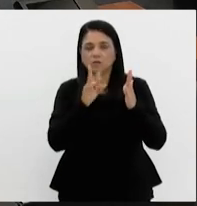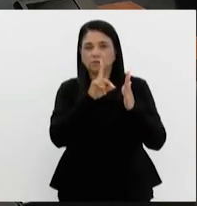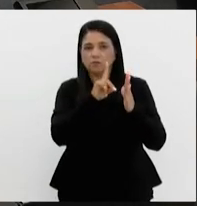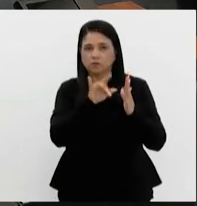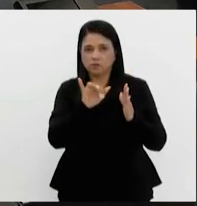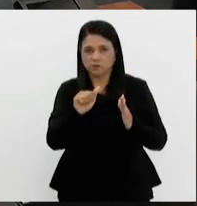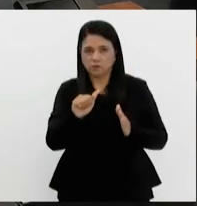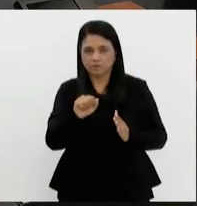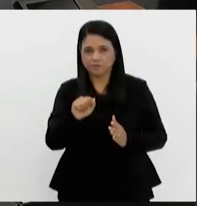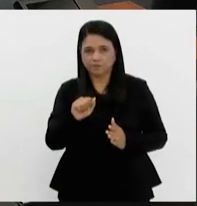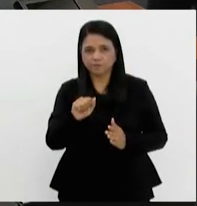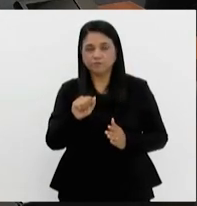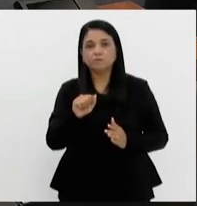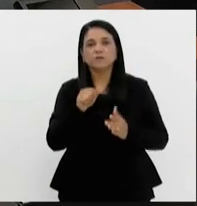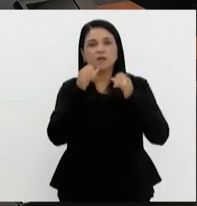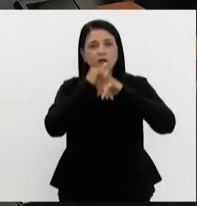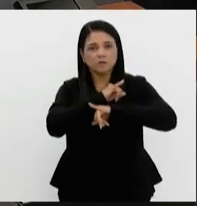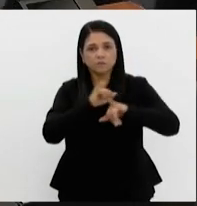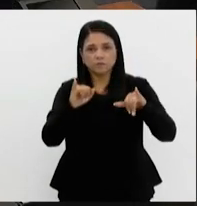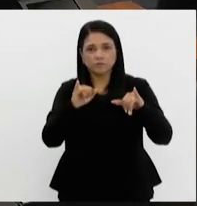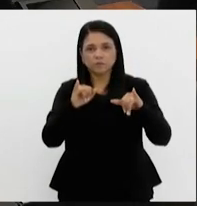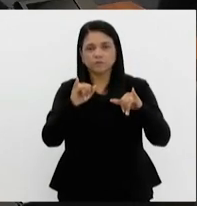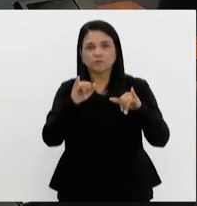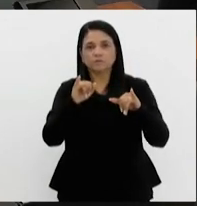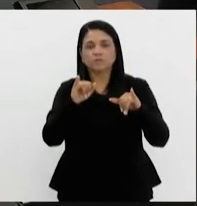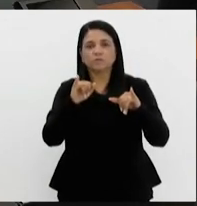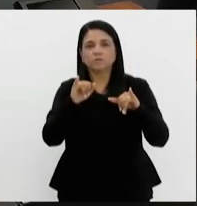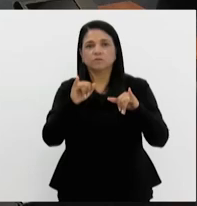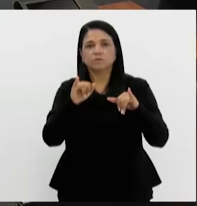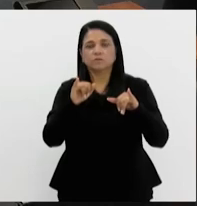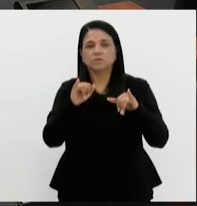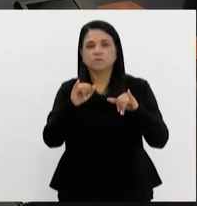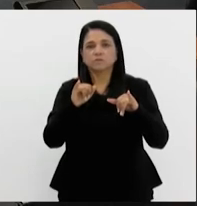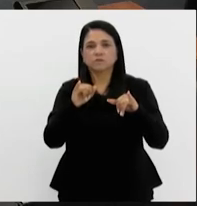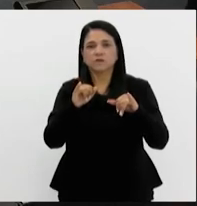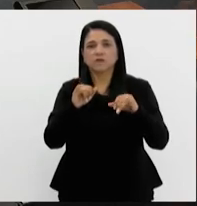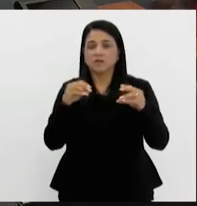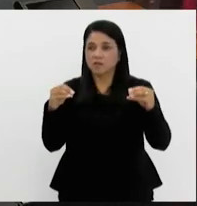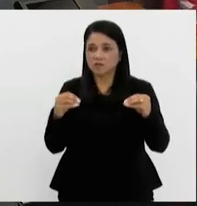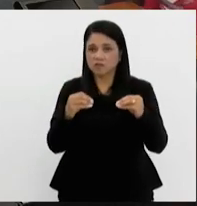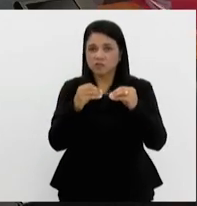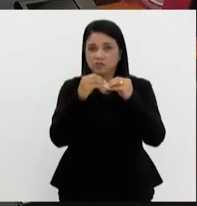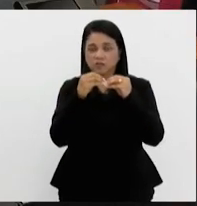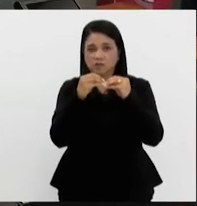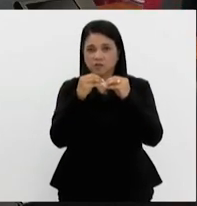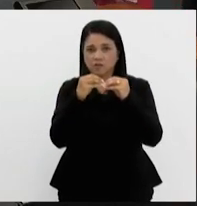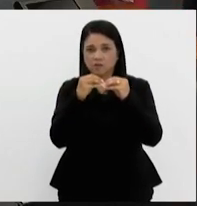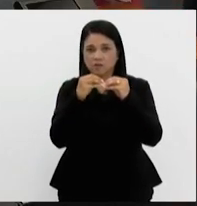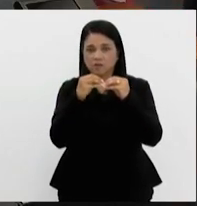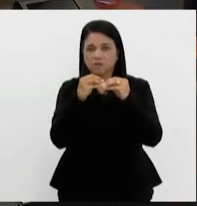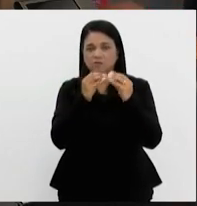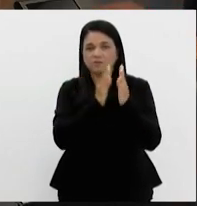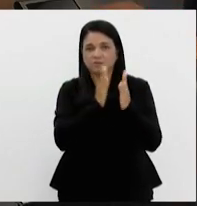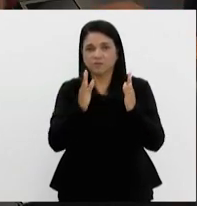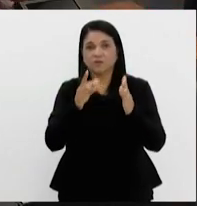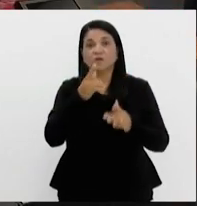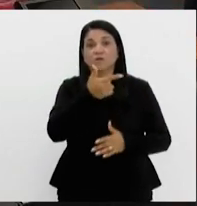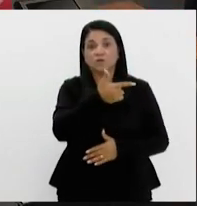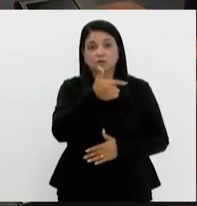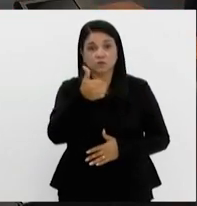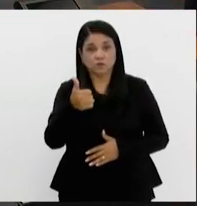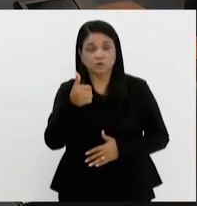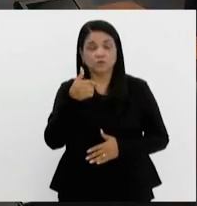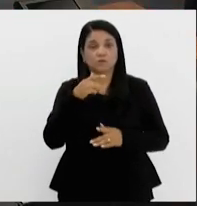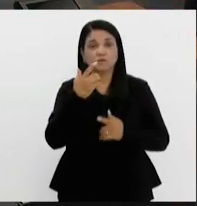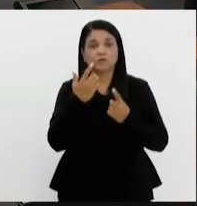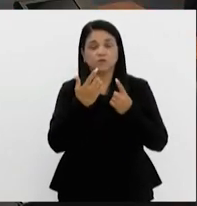dia. Anuncio sessão extraordinária, sessão ordinária do dia 21 de